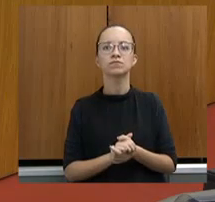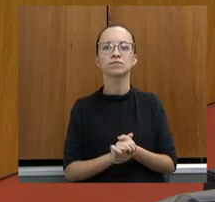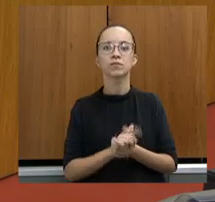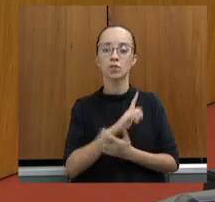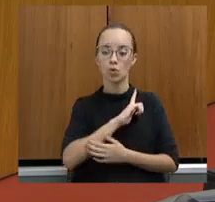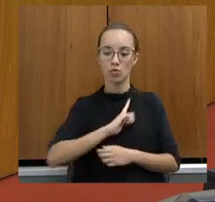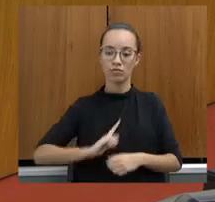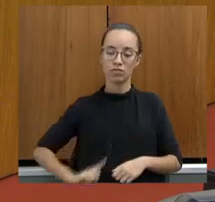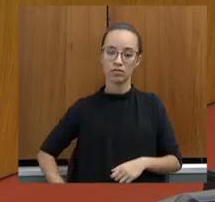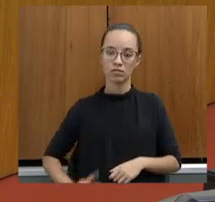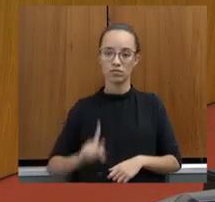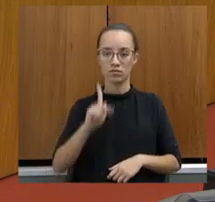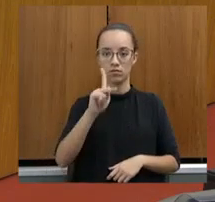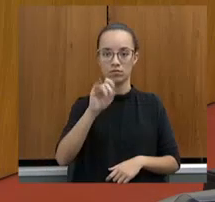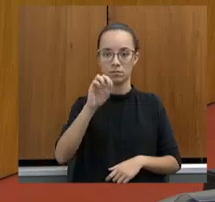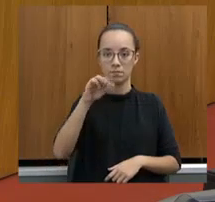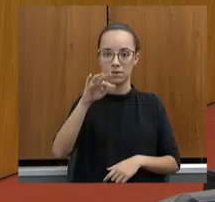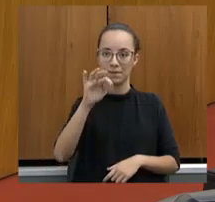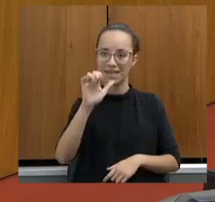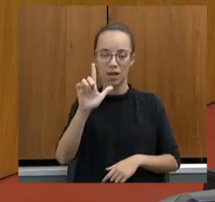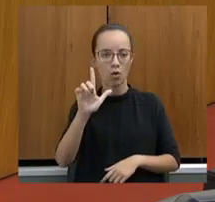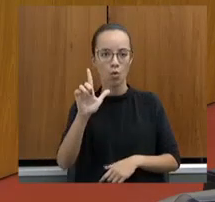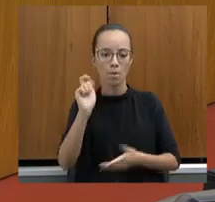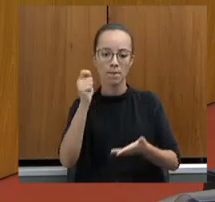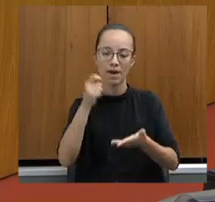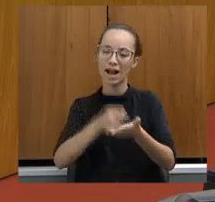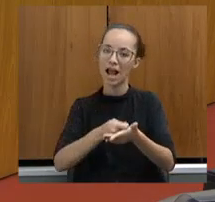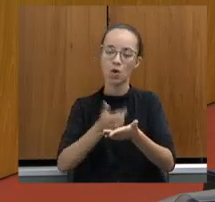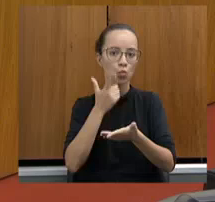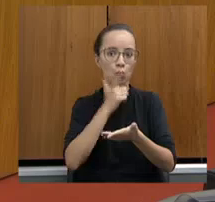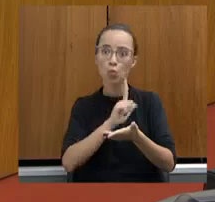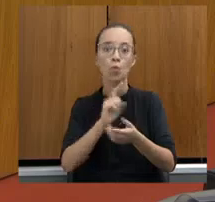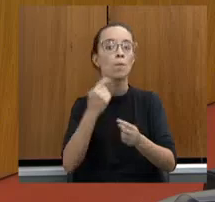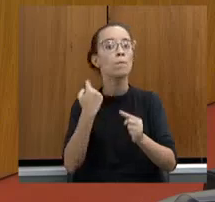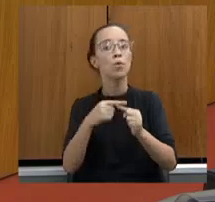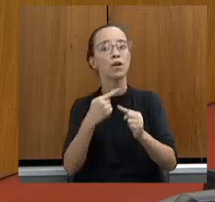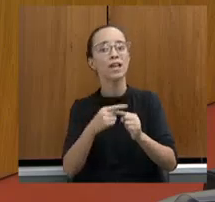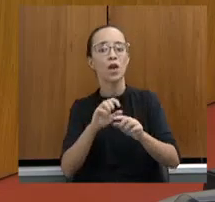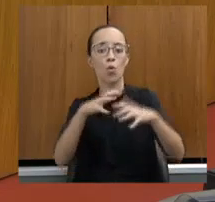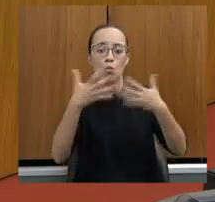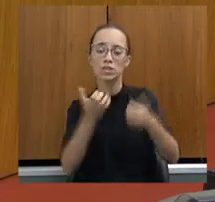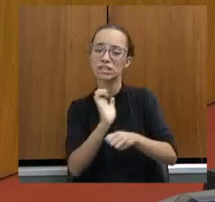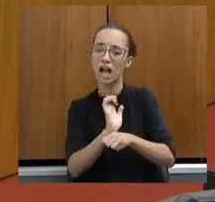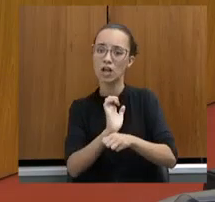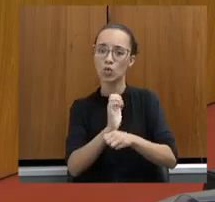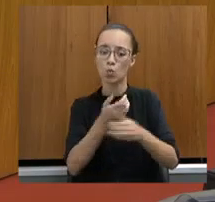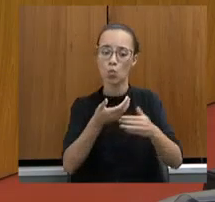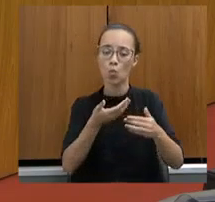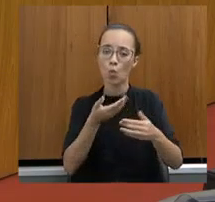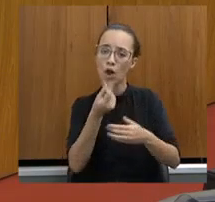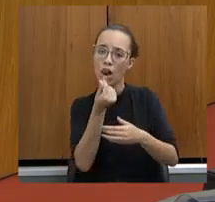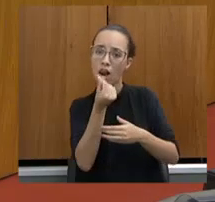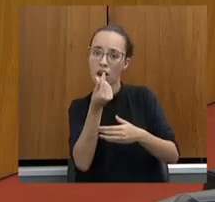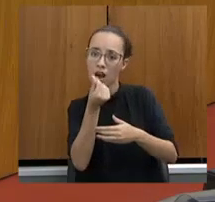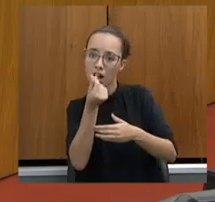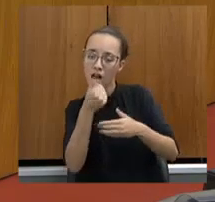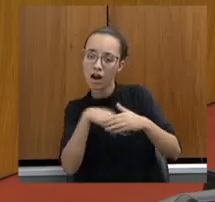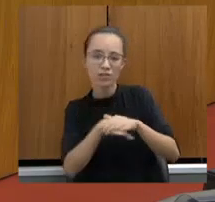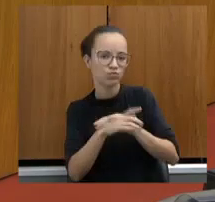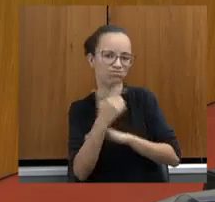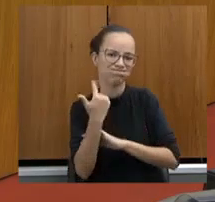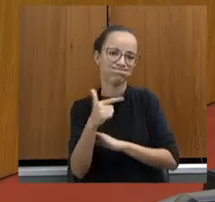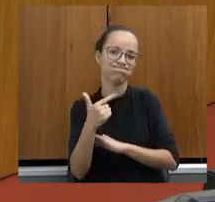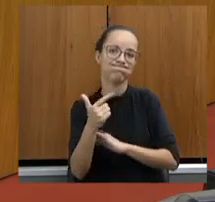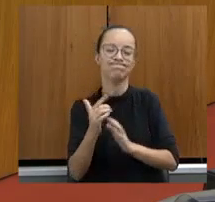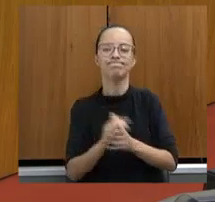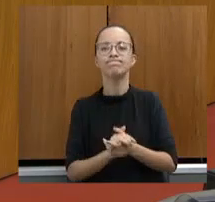não estamos aqui não conseguiu pagar porque o estado não tinha Caixa então você criar leis que